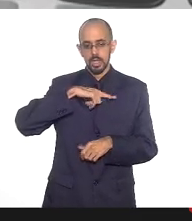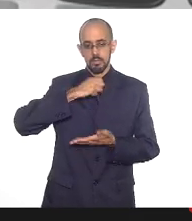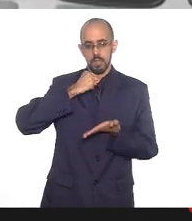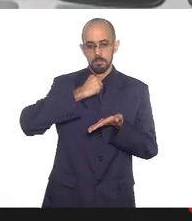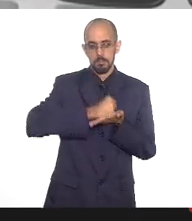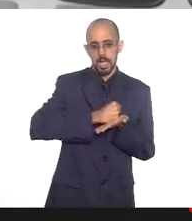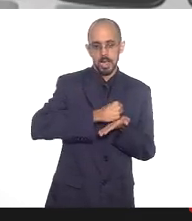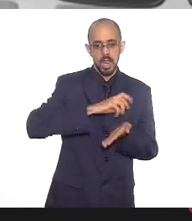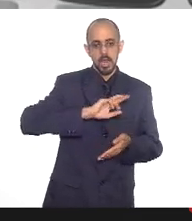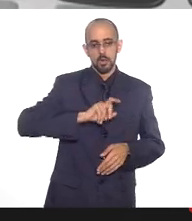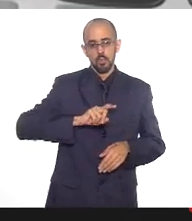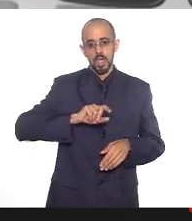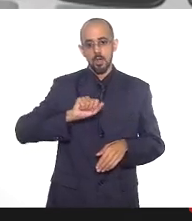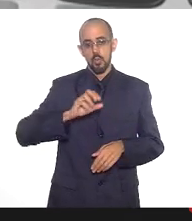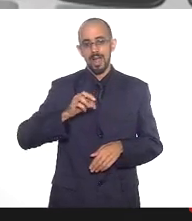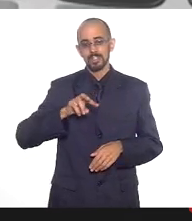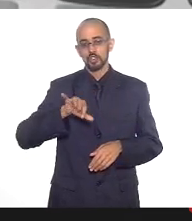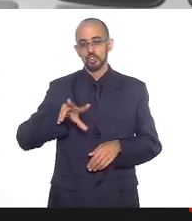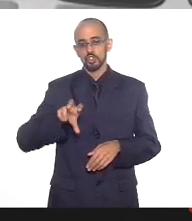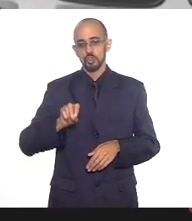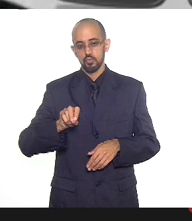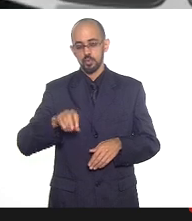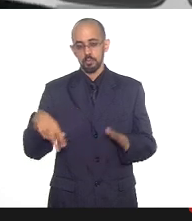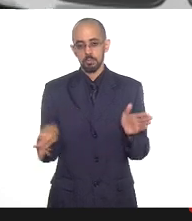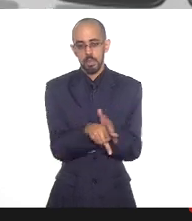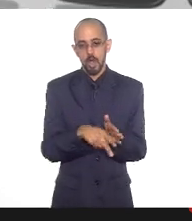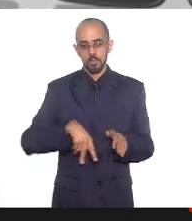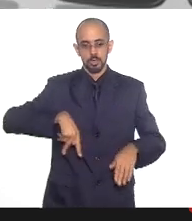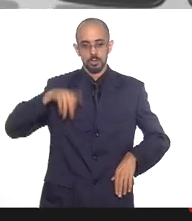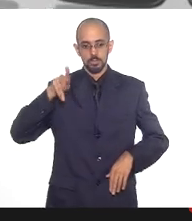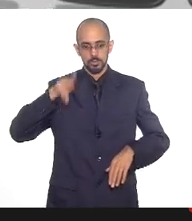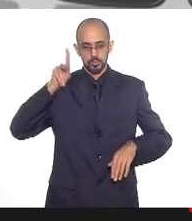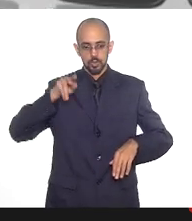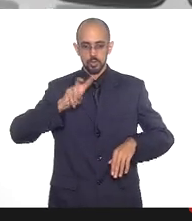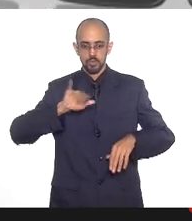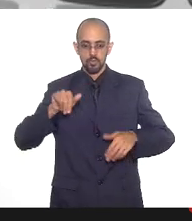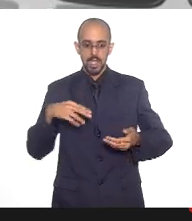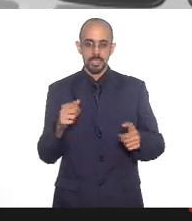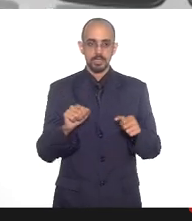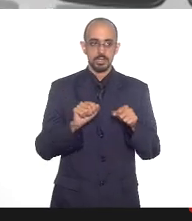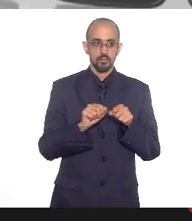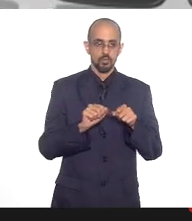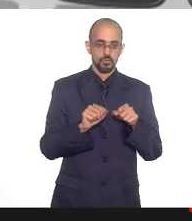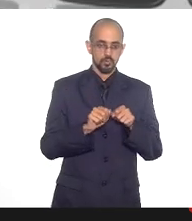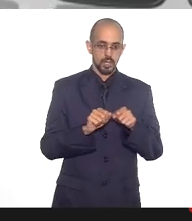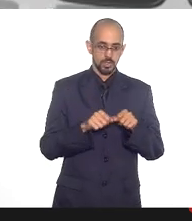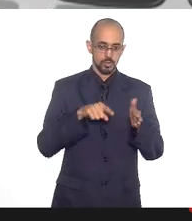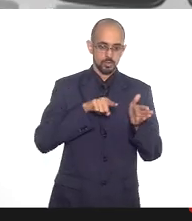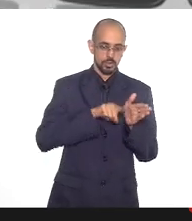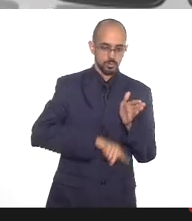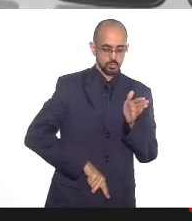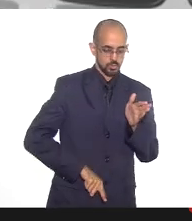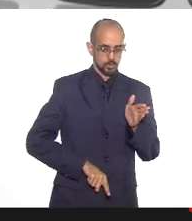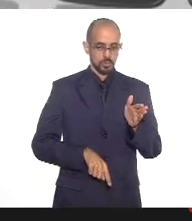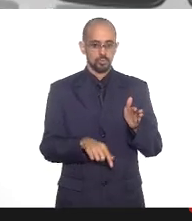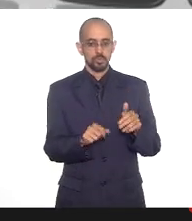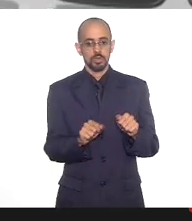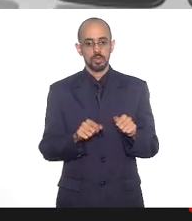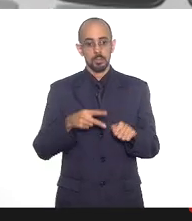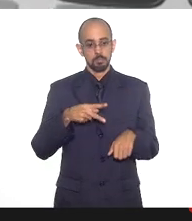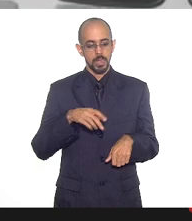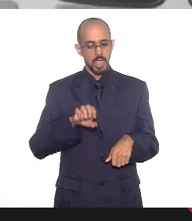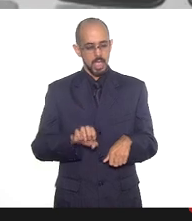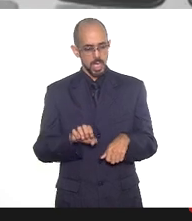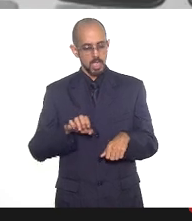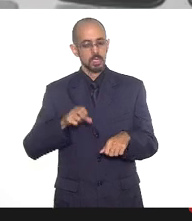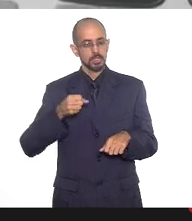ativo da Petrobras. Logo, o que será realizado a título de dedutibilidade na PE, se